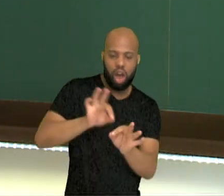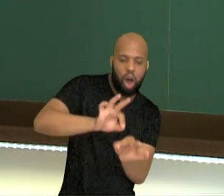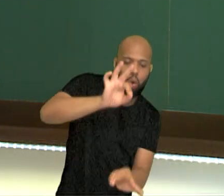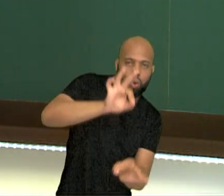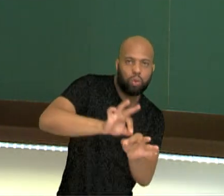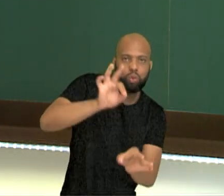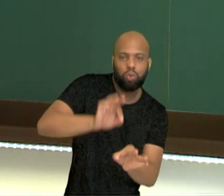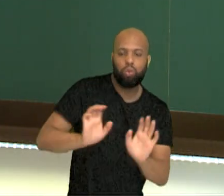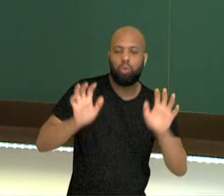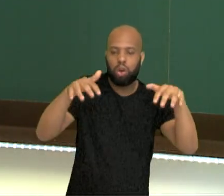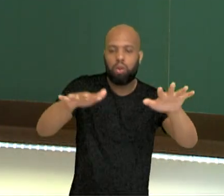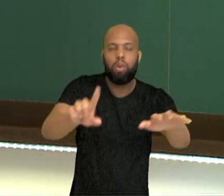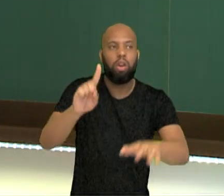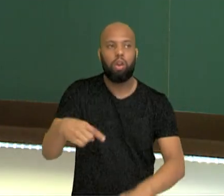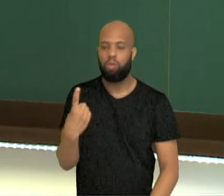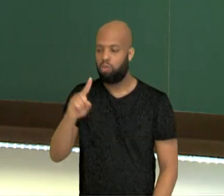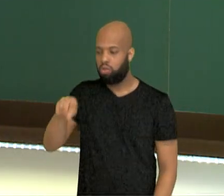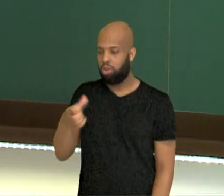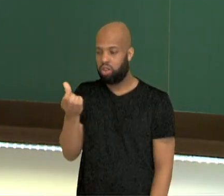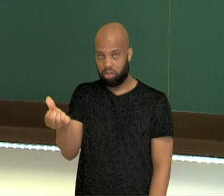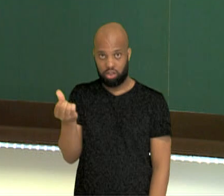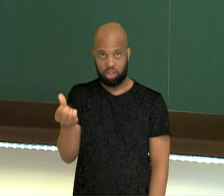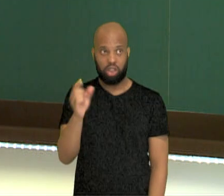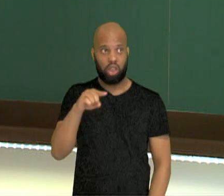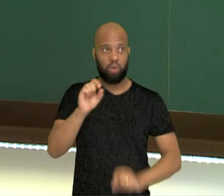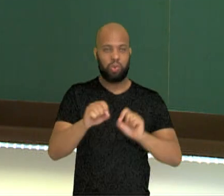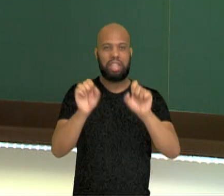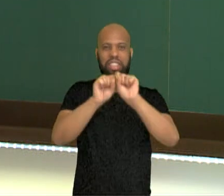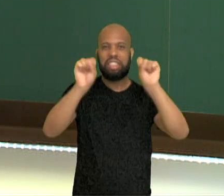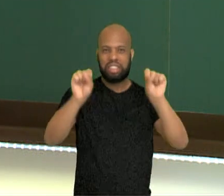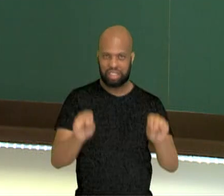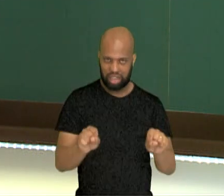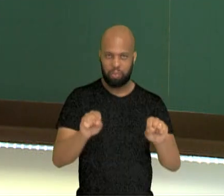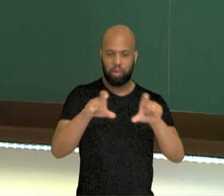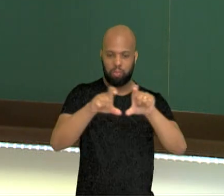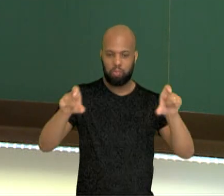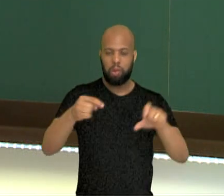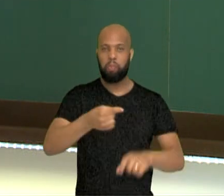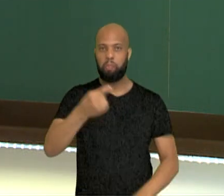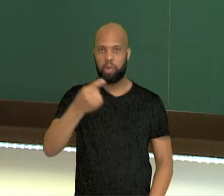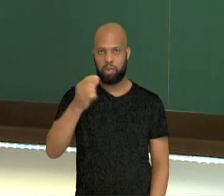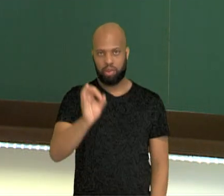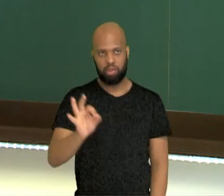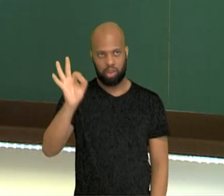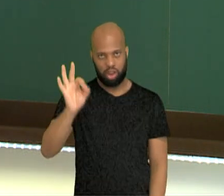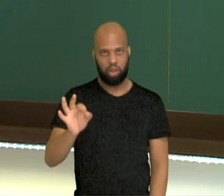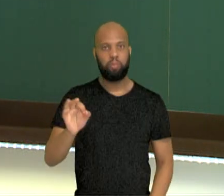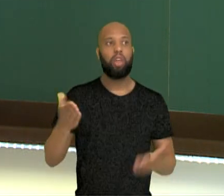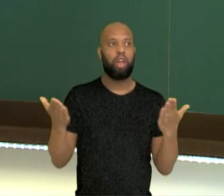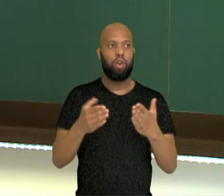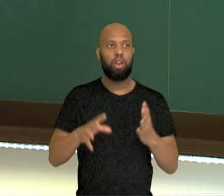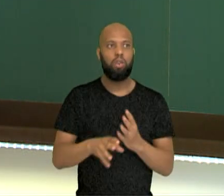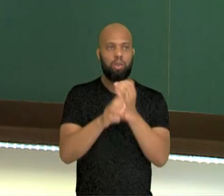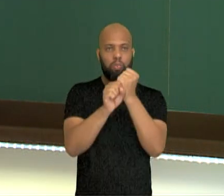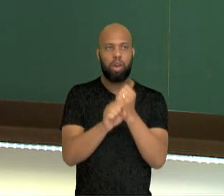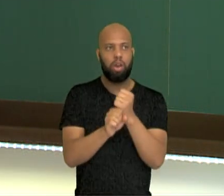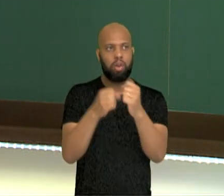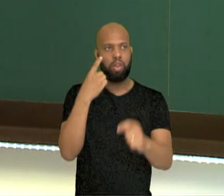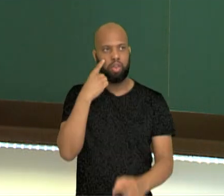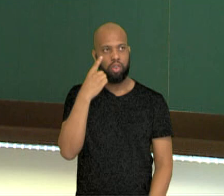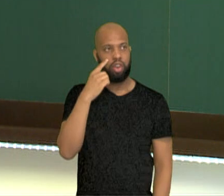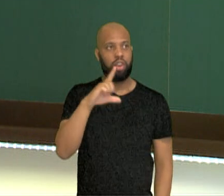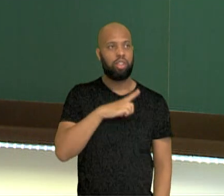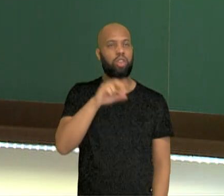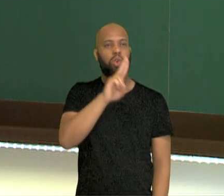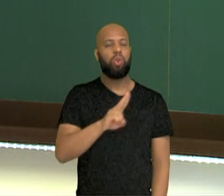seria 1,6. Sisteminha de equação do primeiro grau, muito simples para você resolver. Então, fazendo o cálculo, né, aqui eu